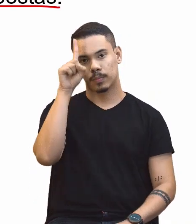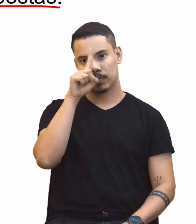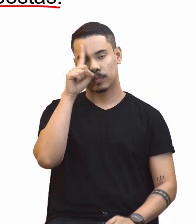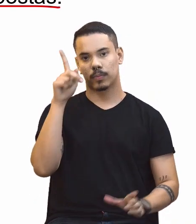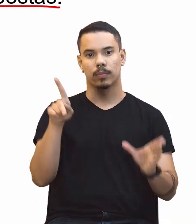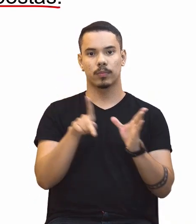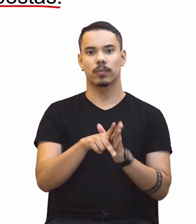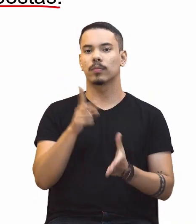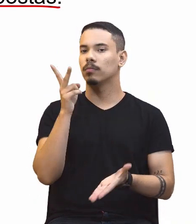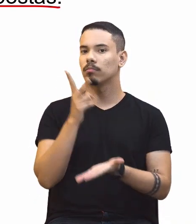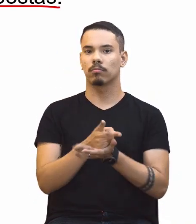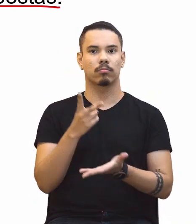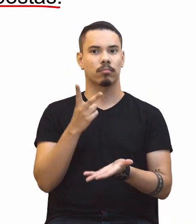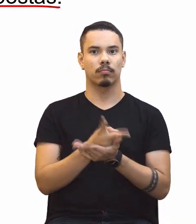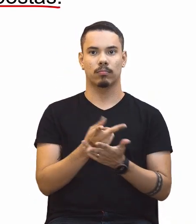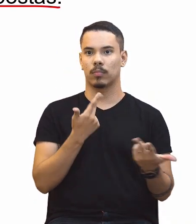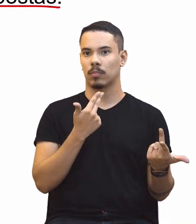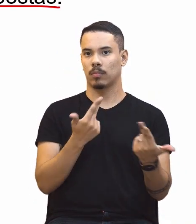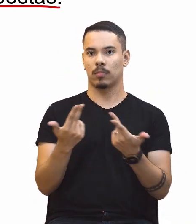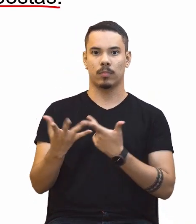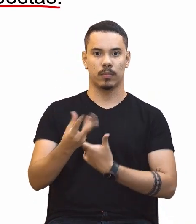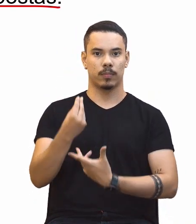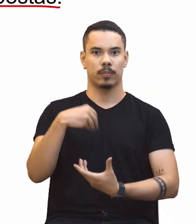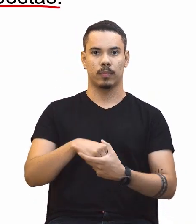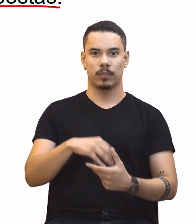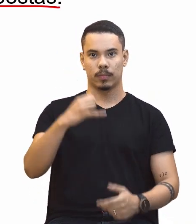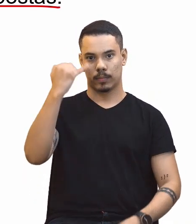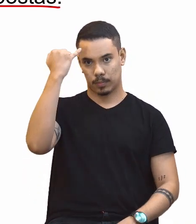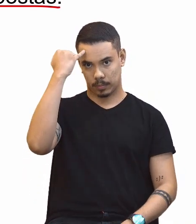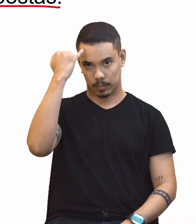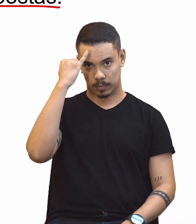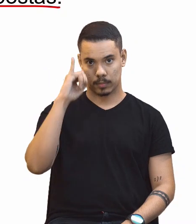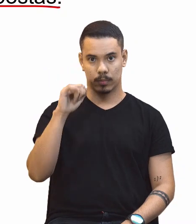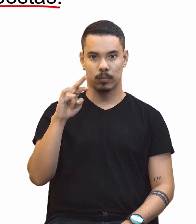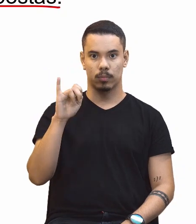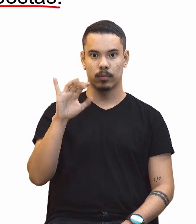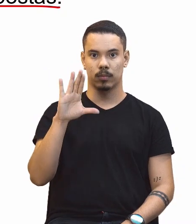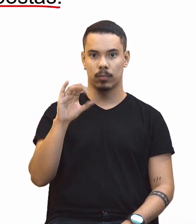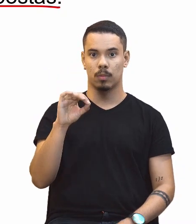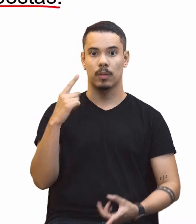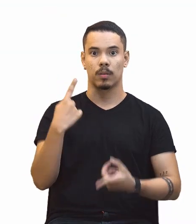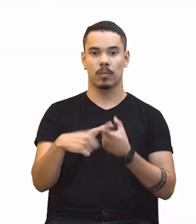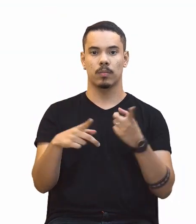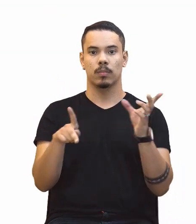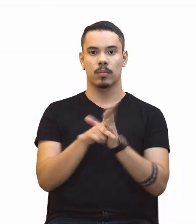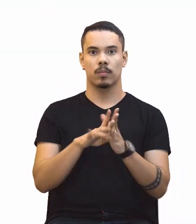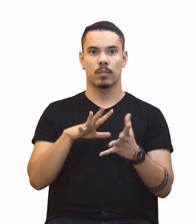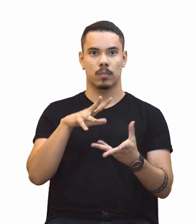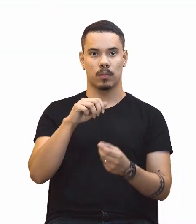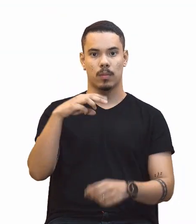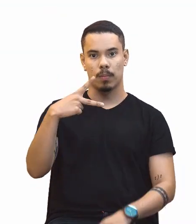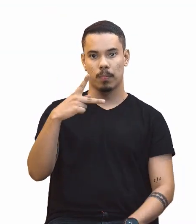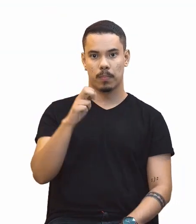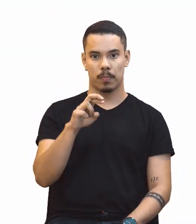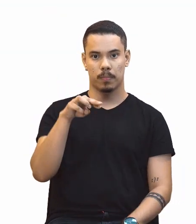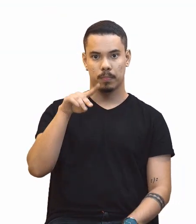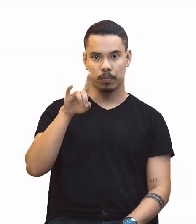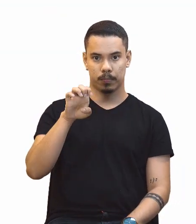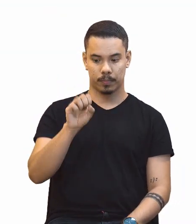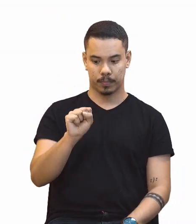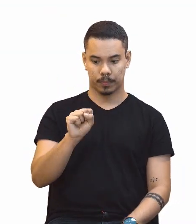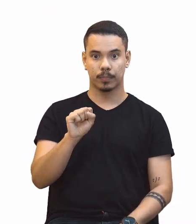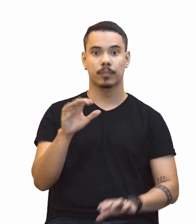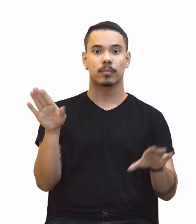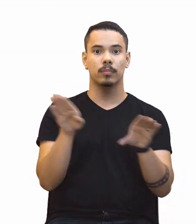sempre as mesmas para o intelecto, o que para ele seria o mundo de Parmênides. Ele